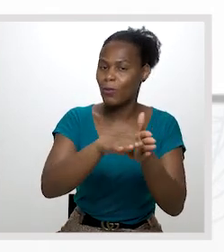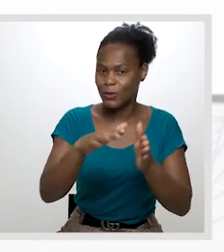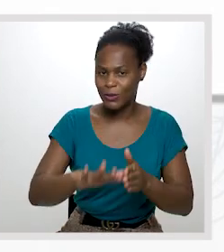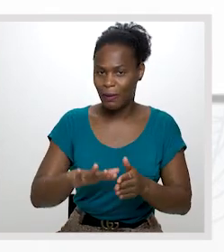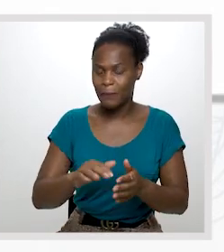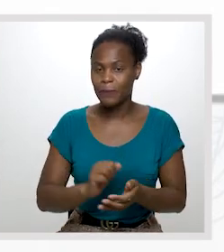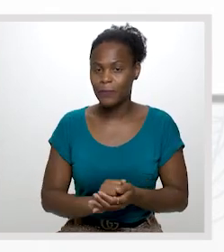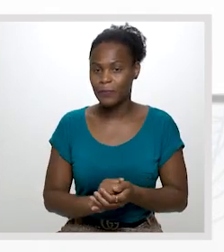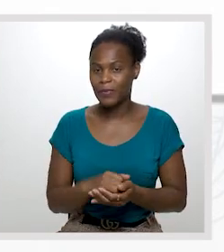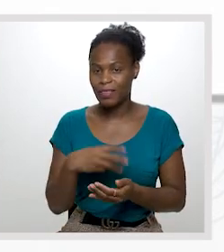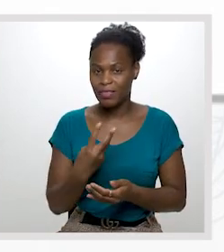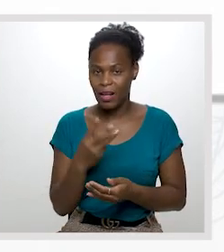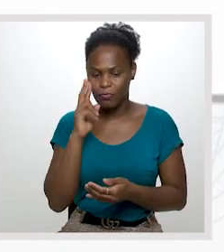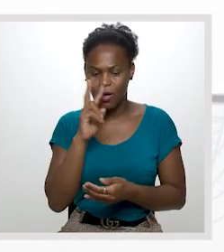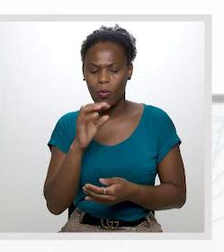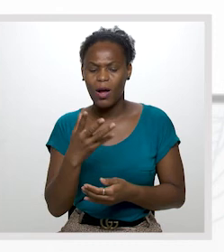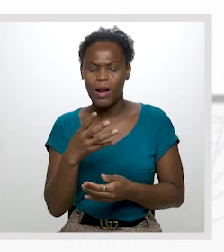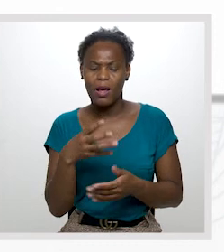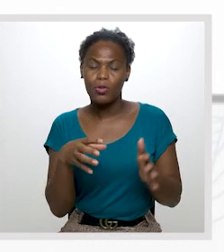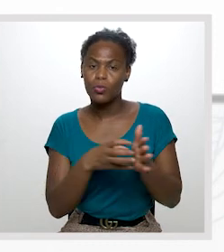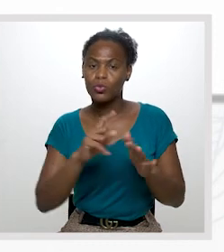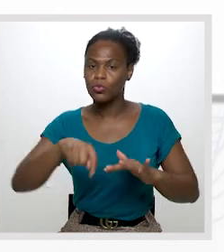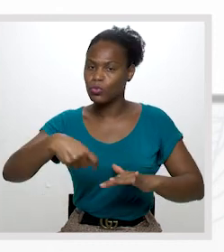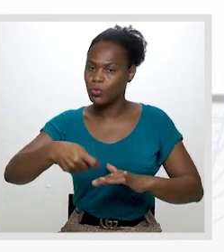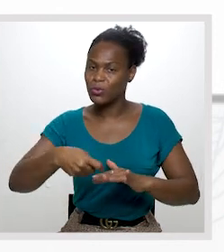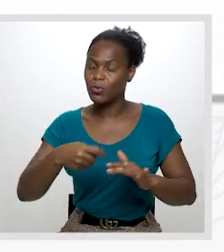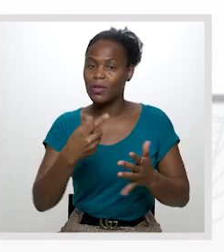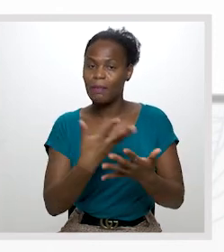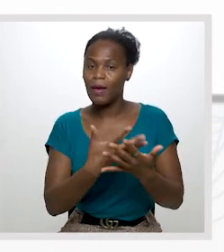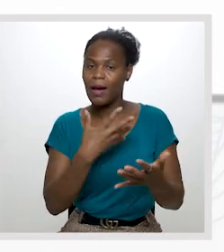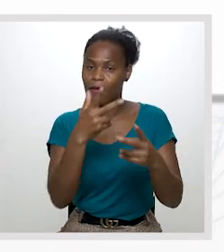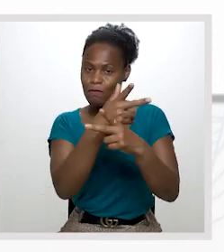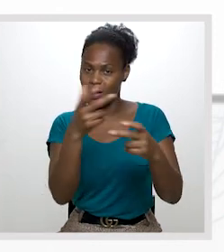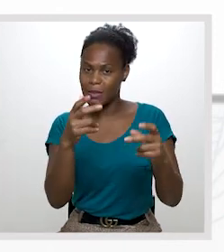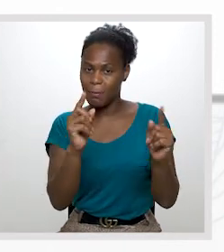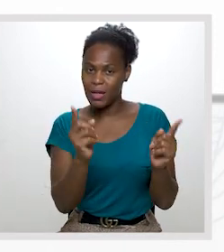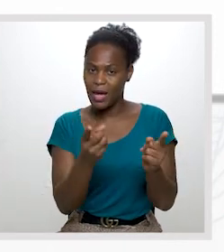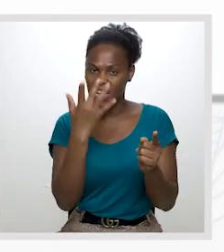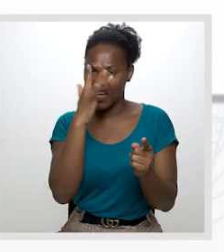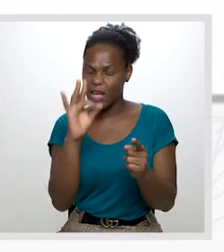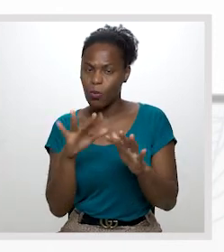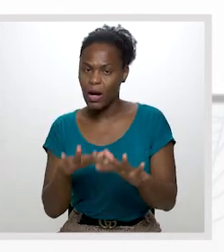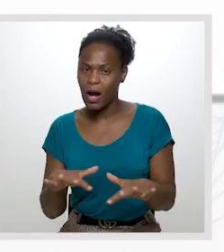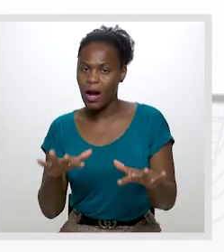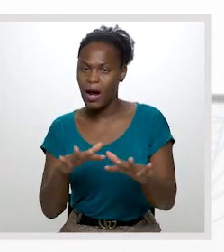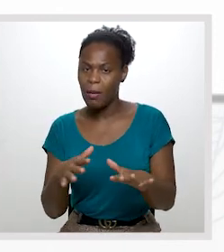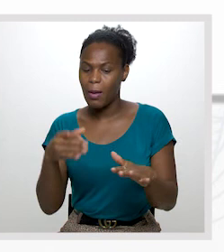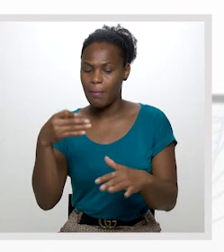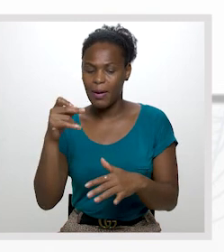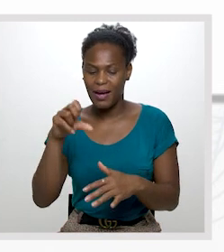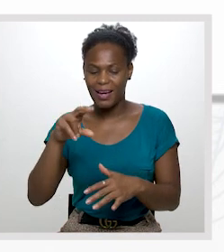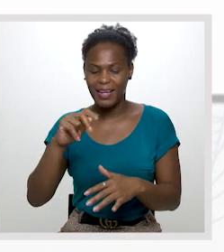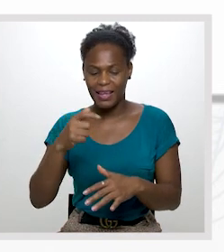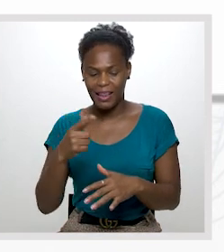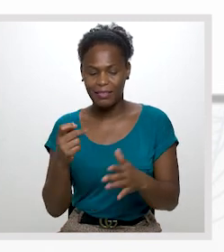porto. 3. Identifique a figura de estilo destacada no verso. Pequeno, negro e calmo,